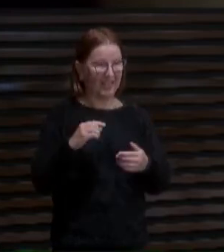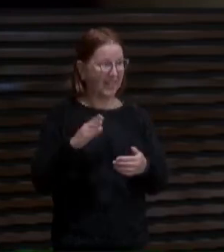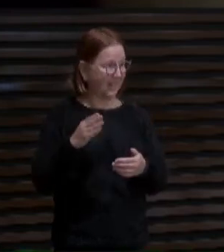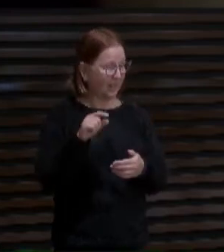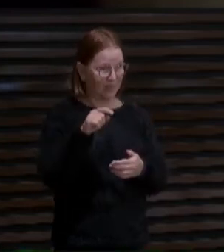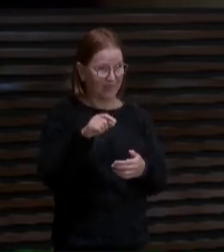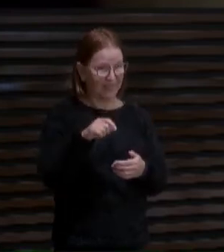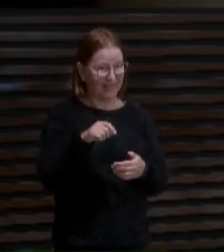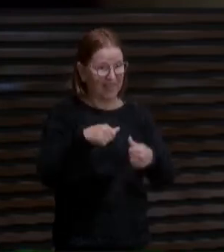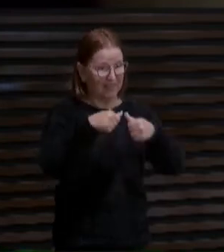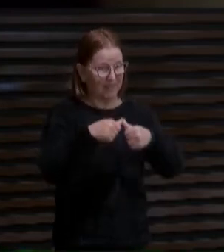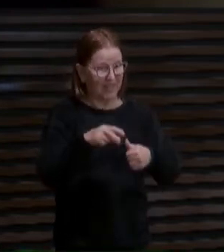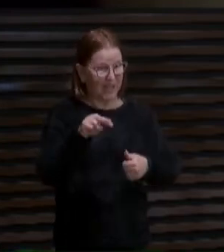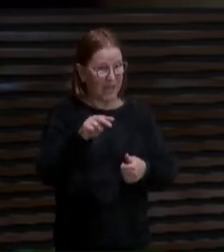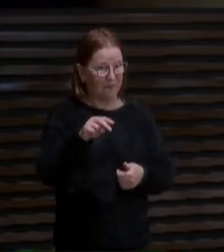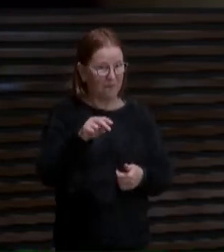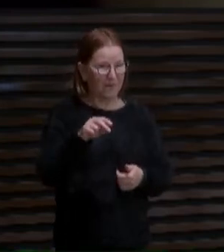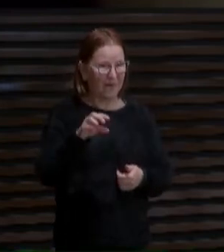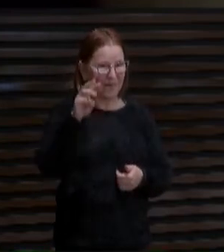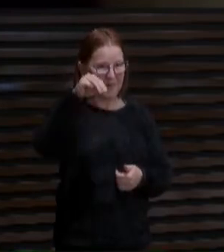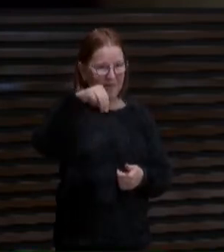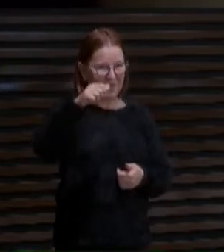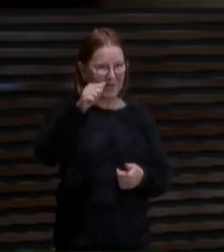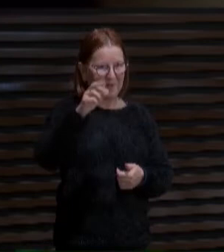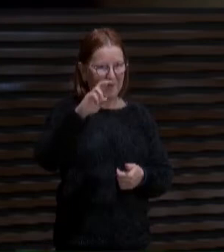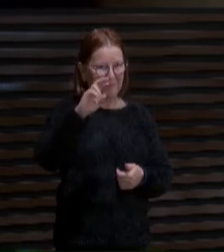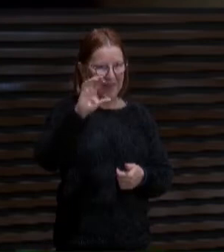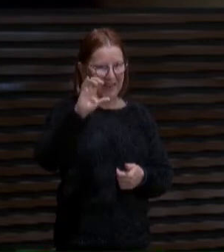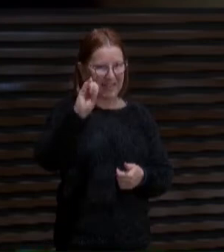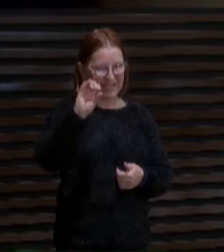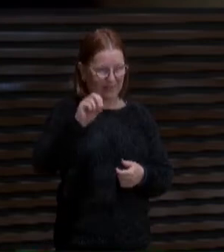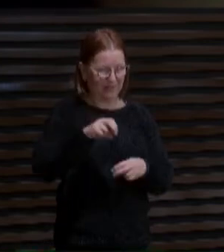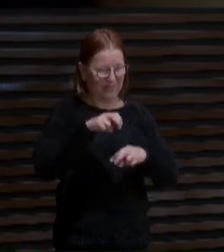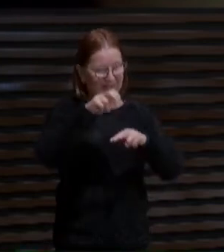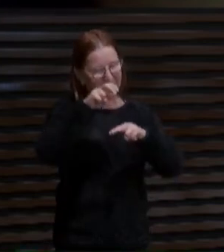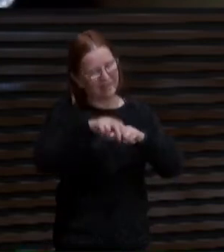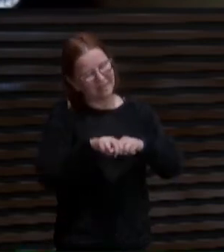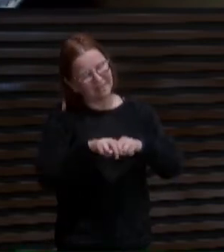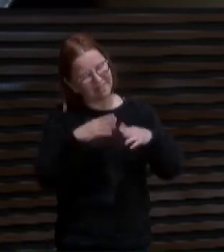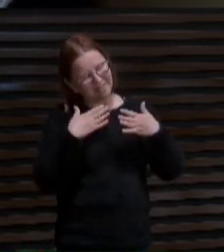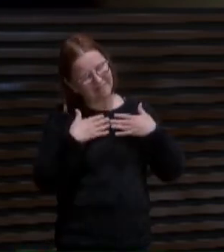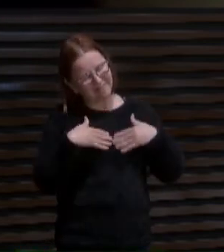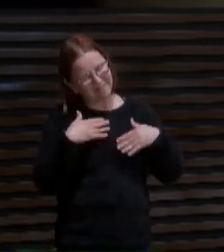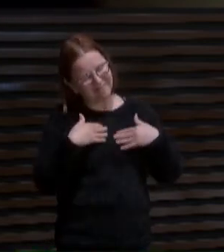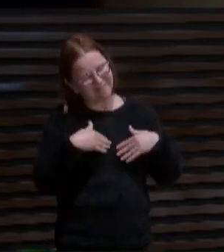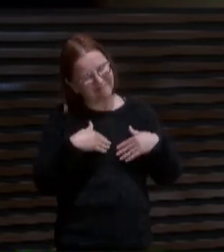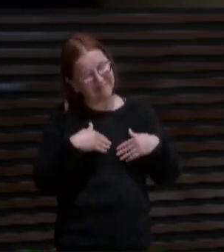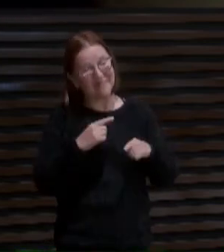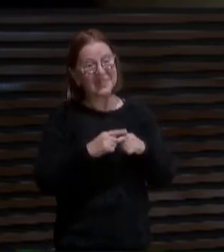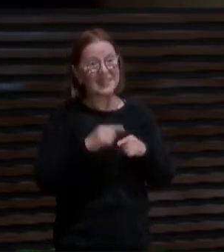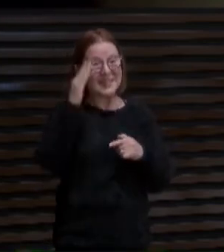perninhas cruzadas nas tuas mãos porque senão a doença vai pegar você viu